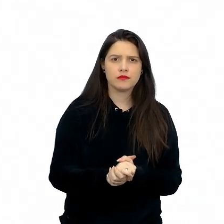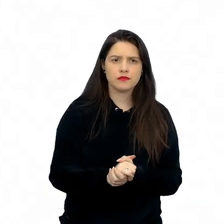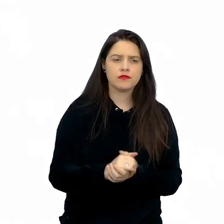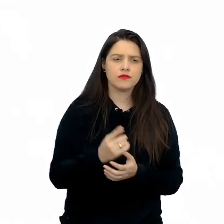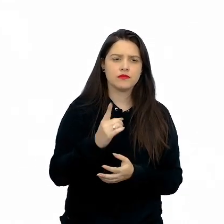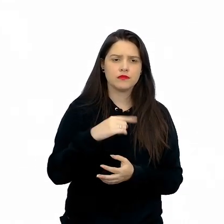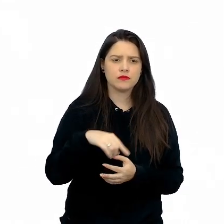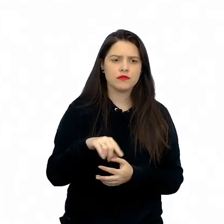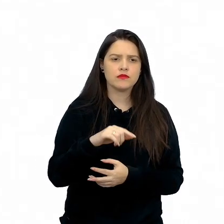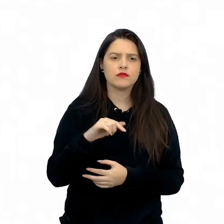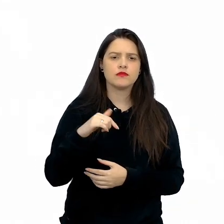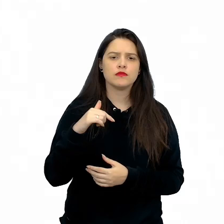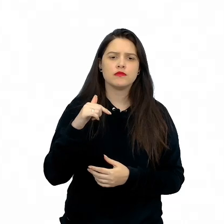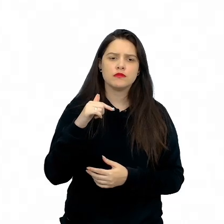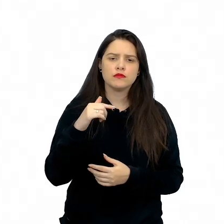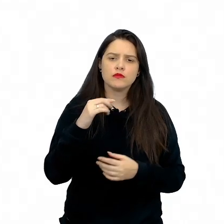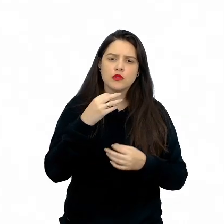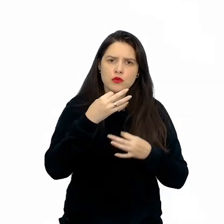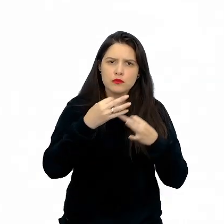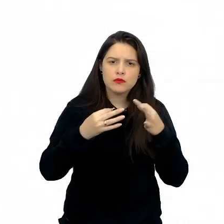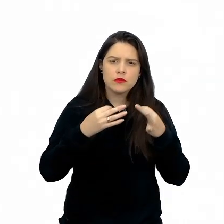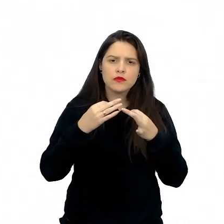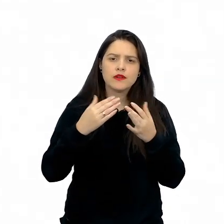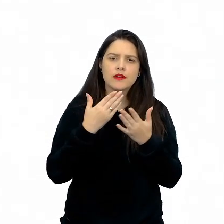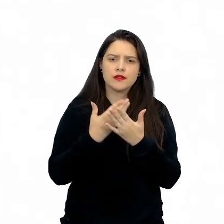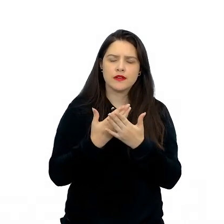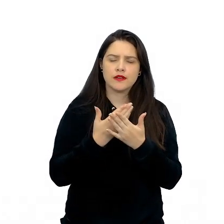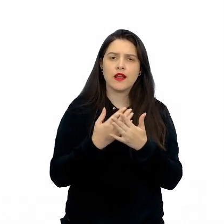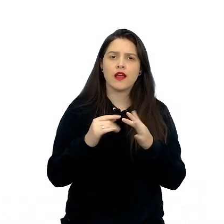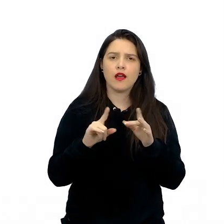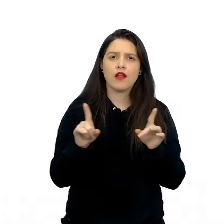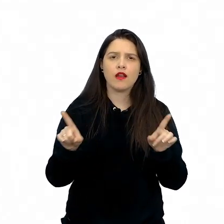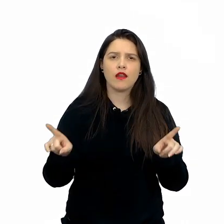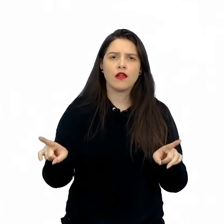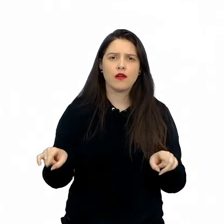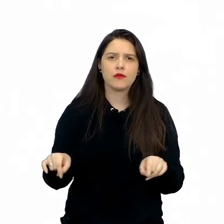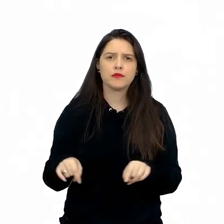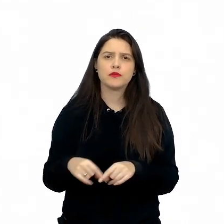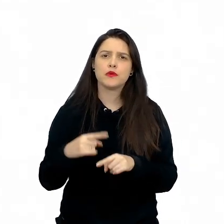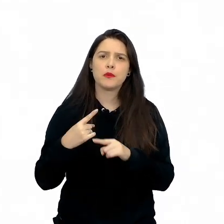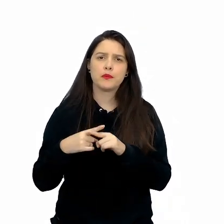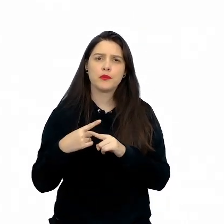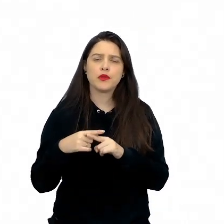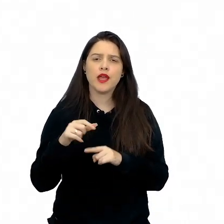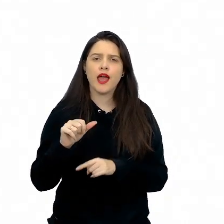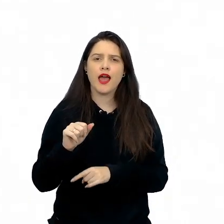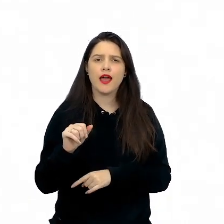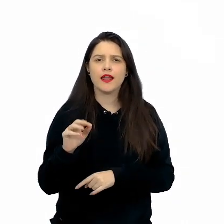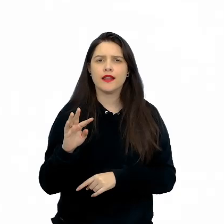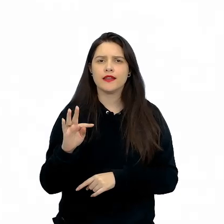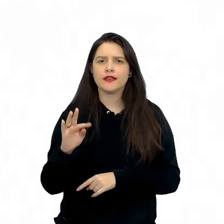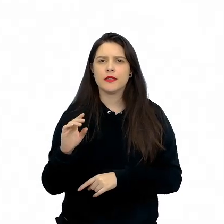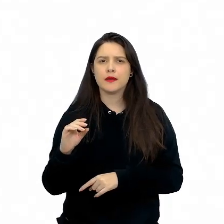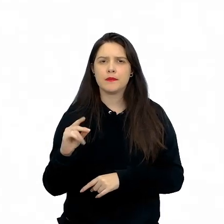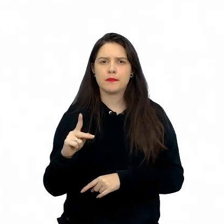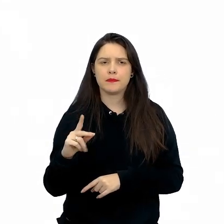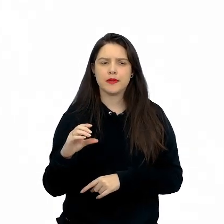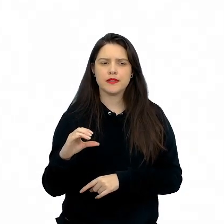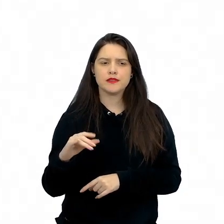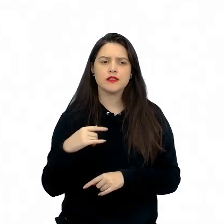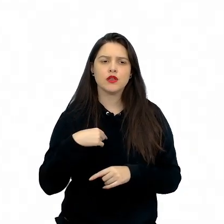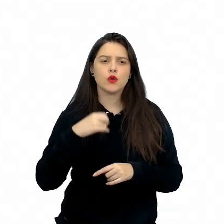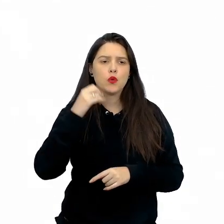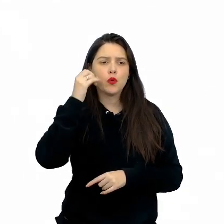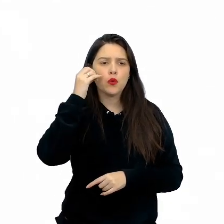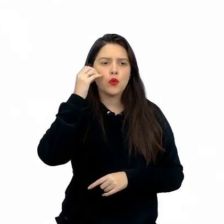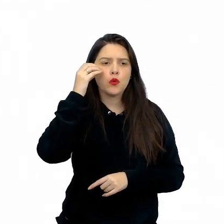da 7 e 8, vou guardar uns para o final, porque uma coisa que é legal a gente saber também, gente, que a atividade